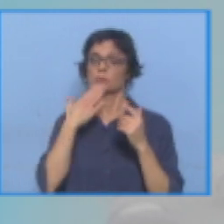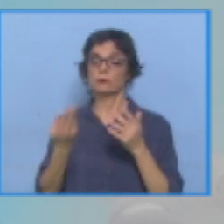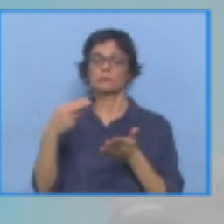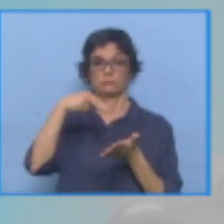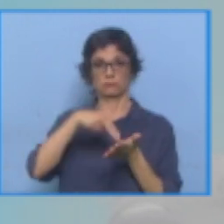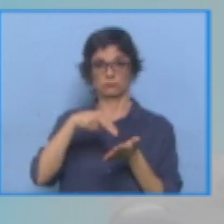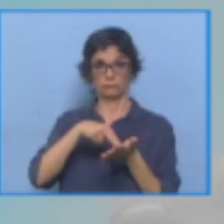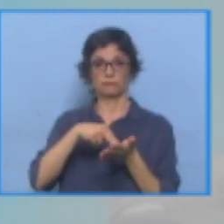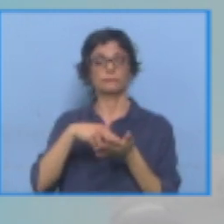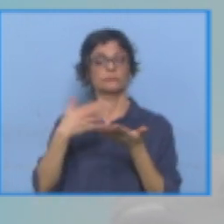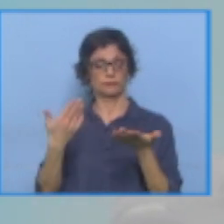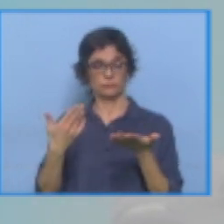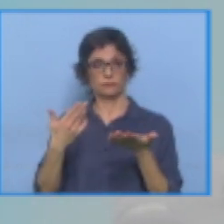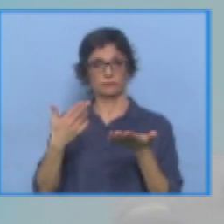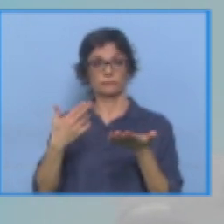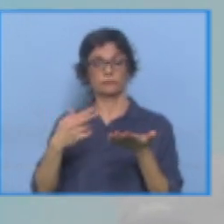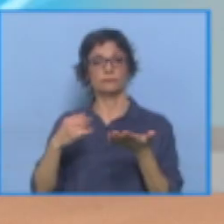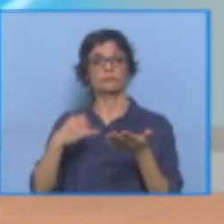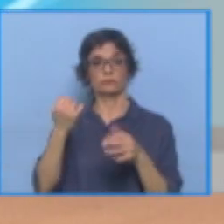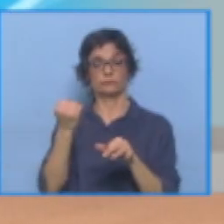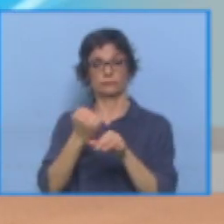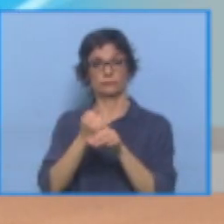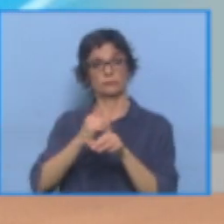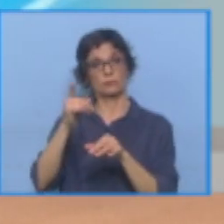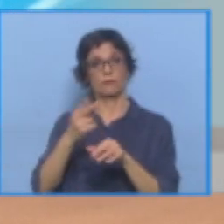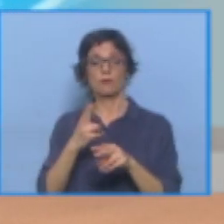Obrigado, hoje aqui, ainda a regressar de Roma.